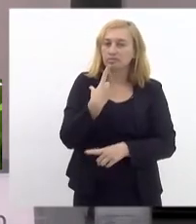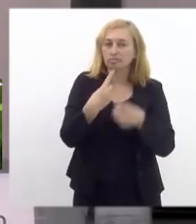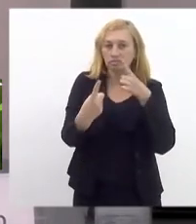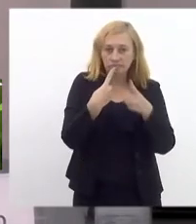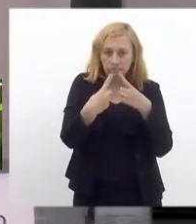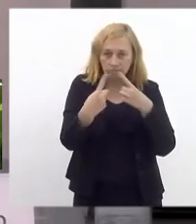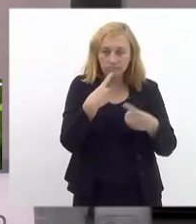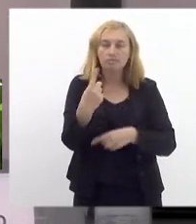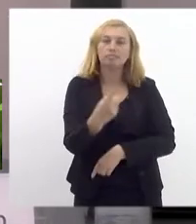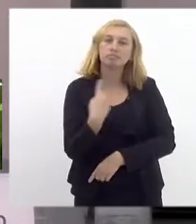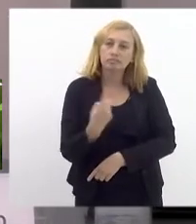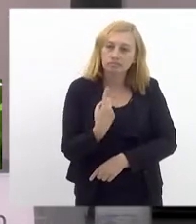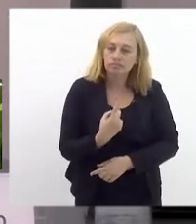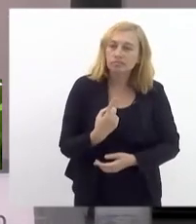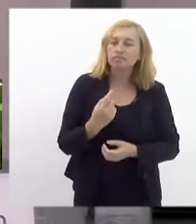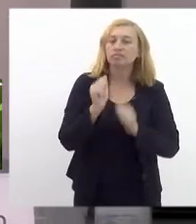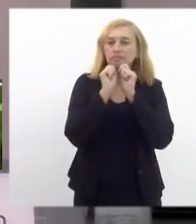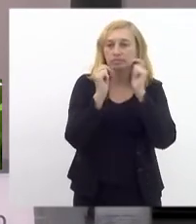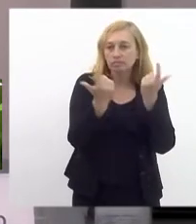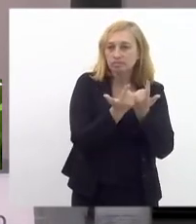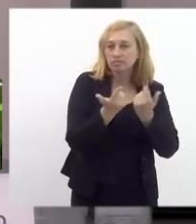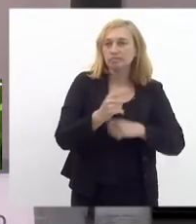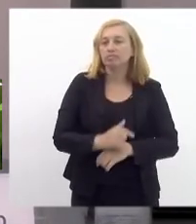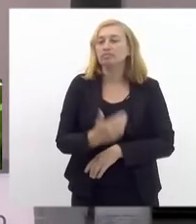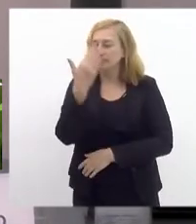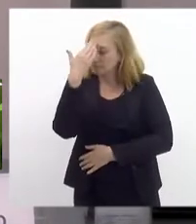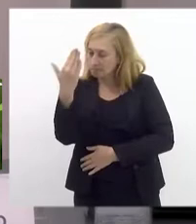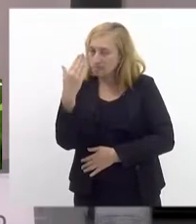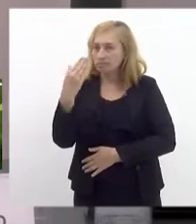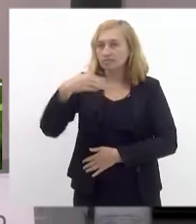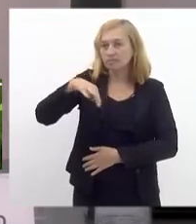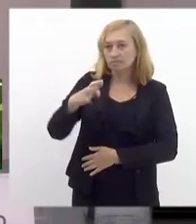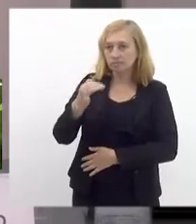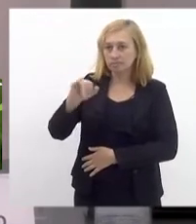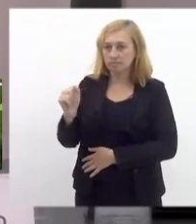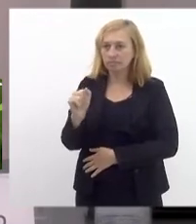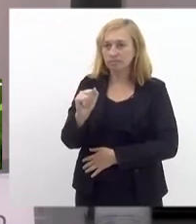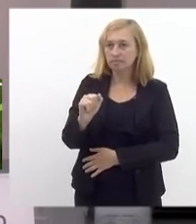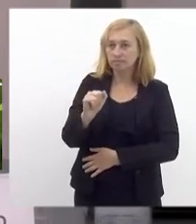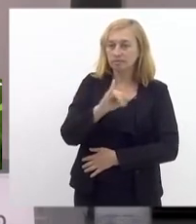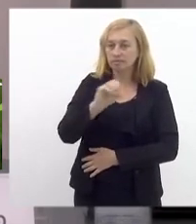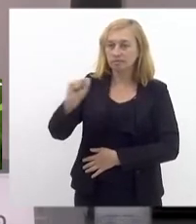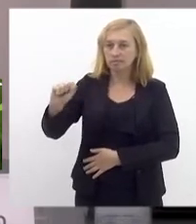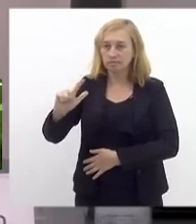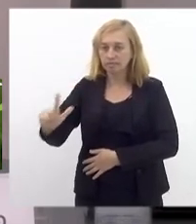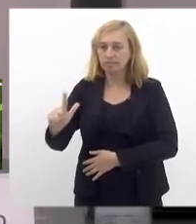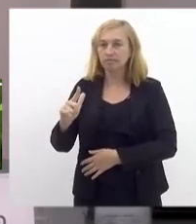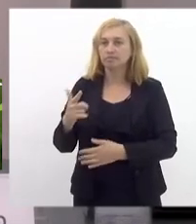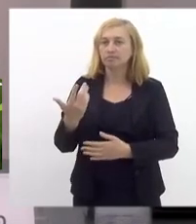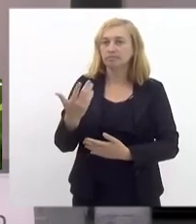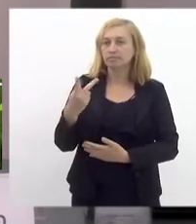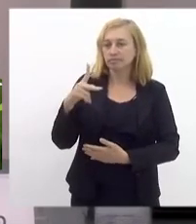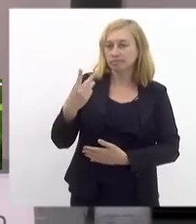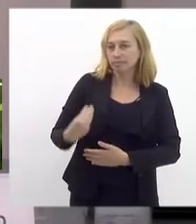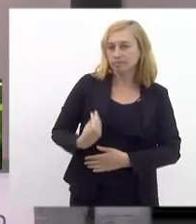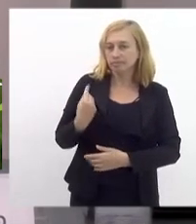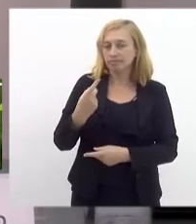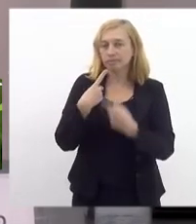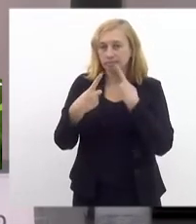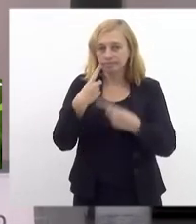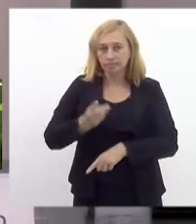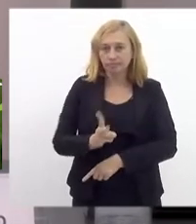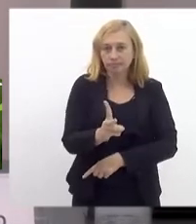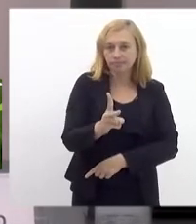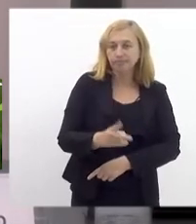muita interlocução com a Assembleia Legislativa. Agradeço, Maria Isabel, a você, pela presença e pelo diálogo que permanece.